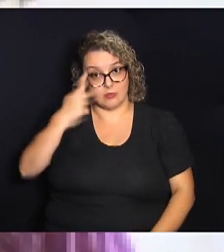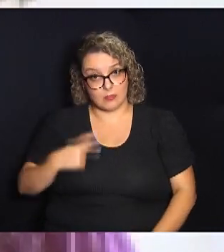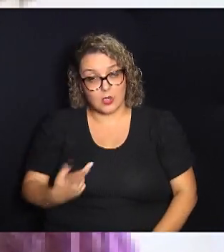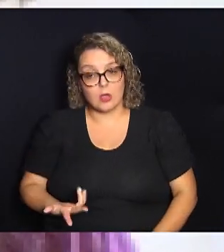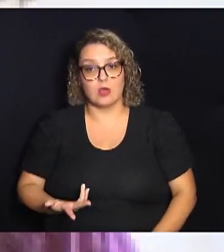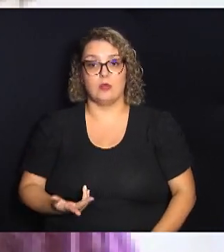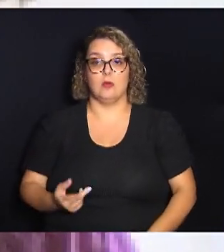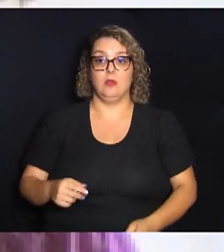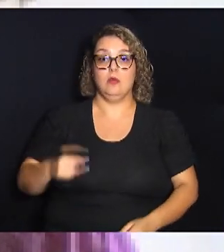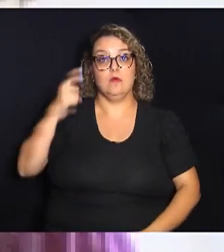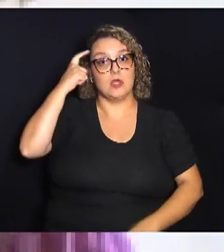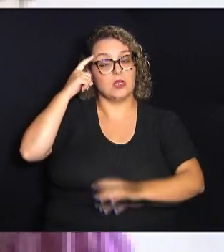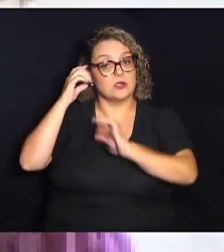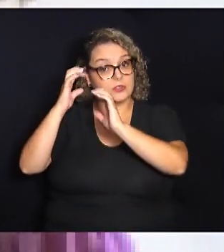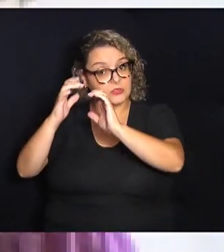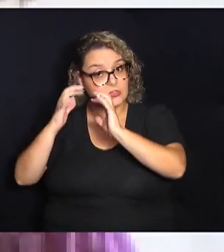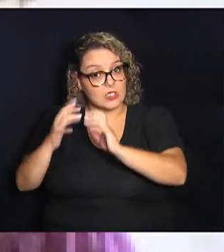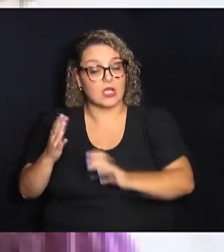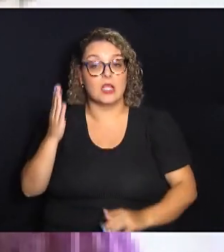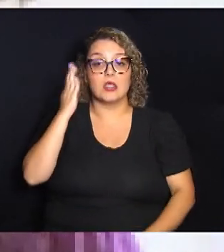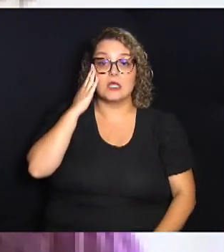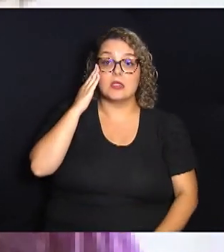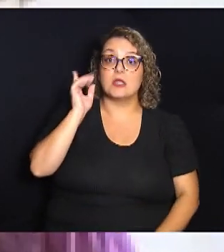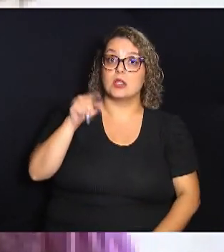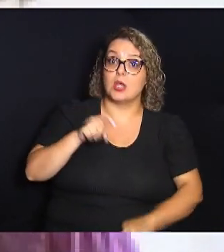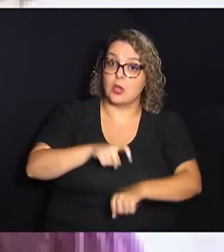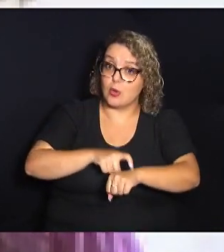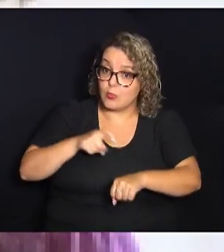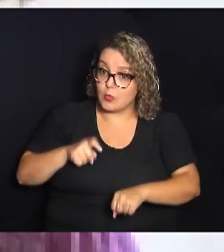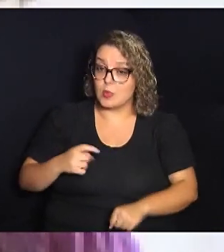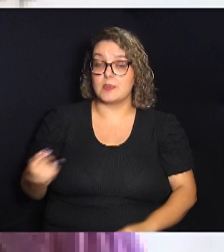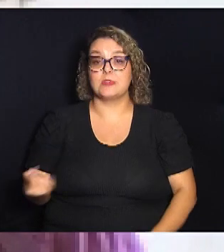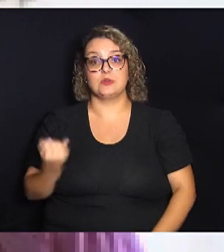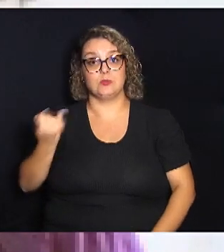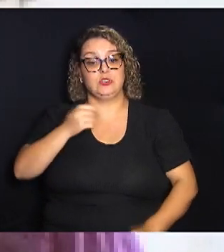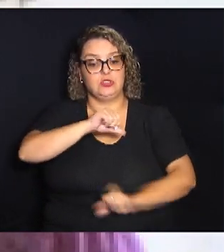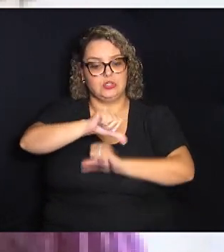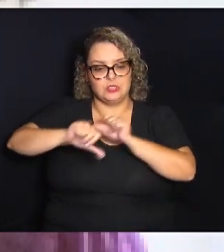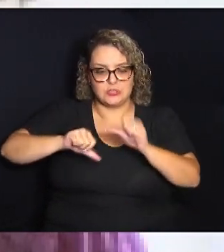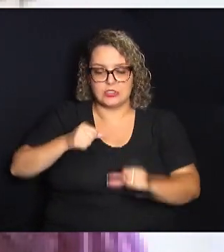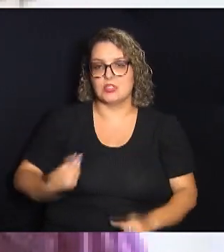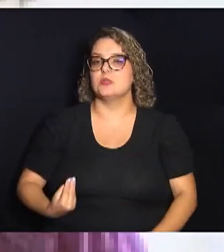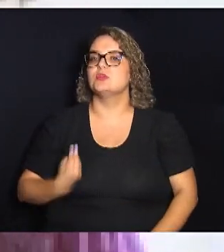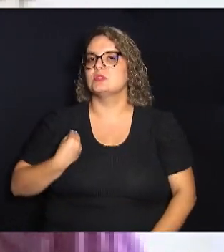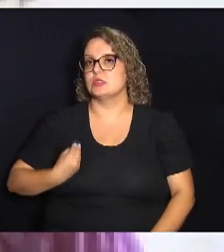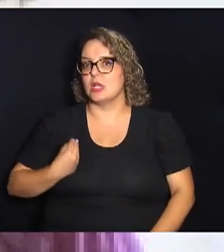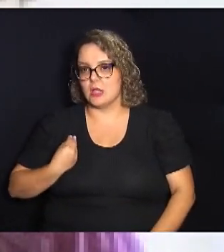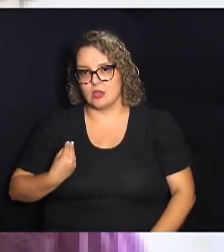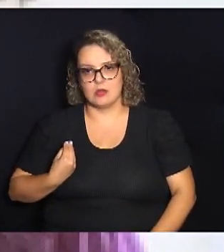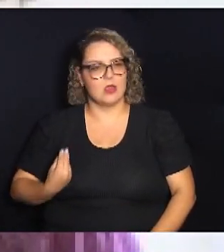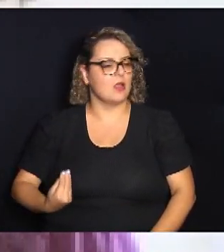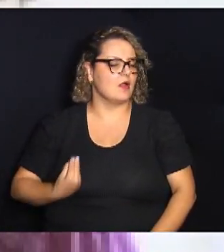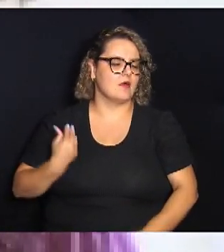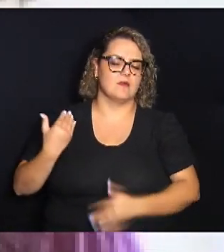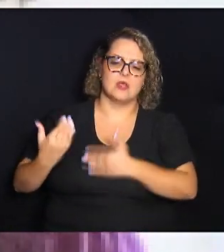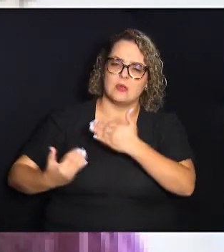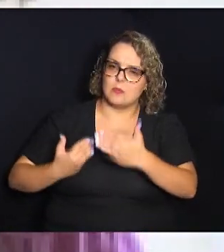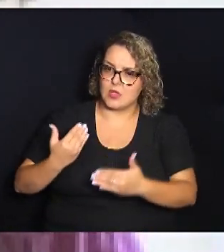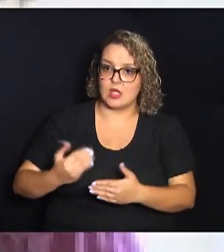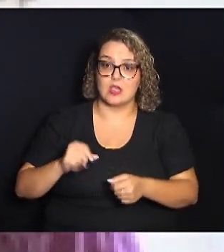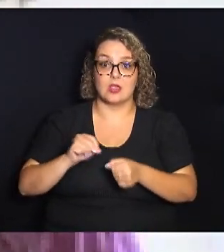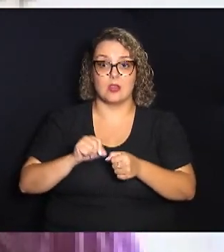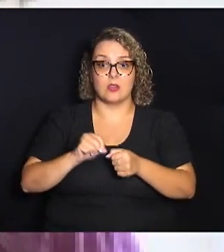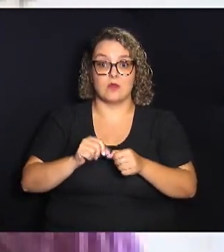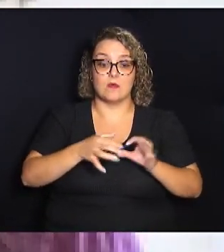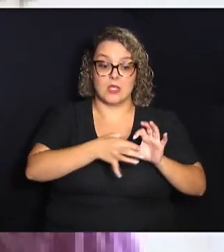faça reflexões, entenda que este é um momento precioso de transformação da vida. A vida é um processo, ela é feita de